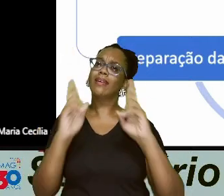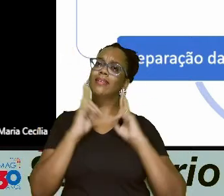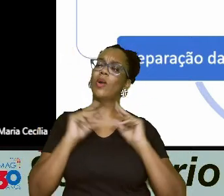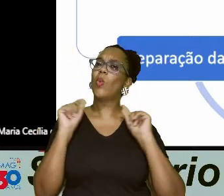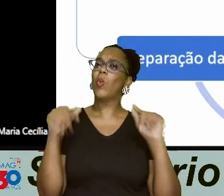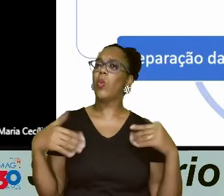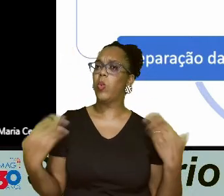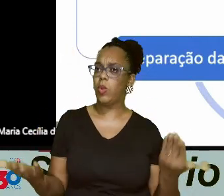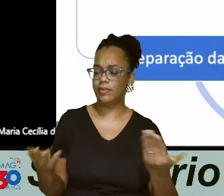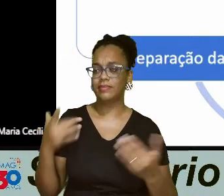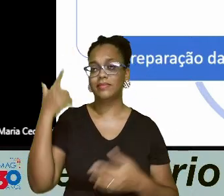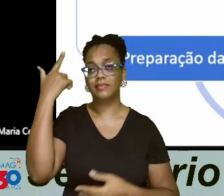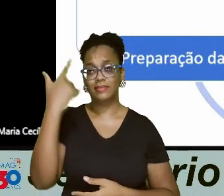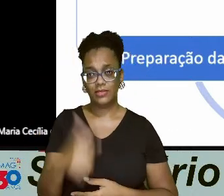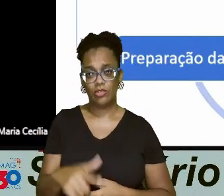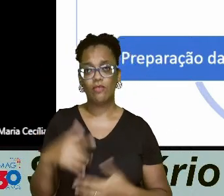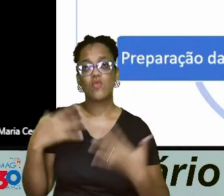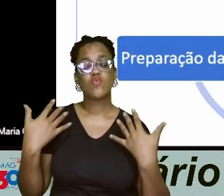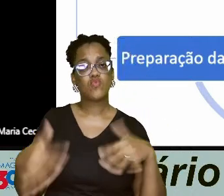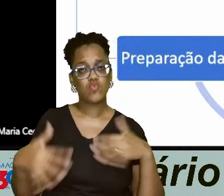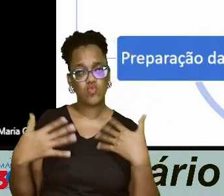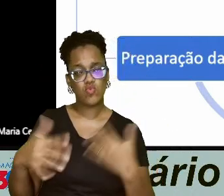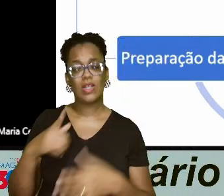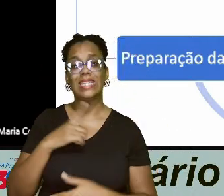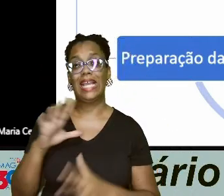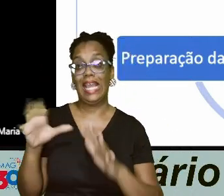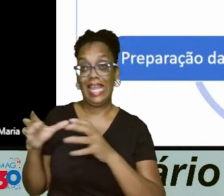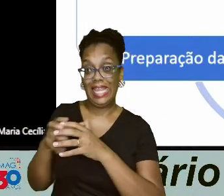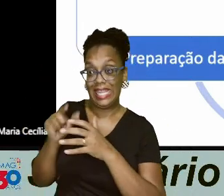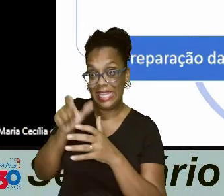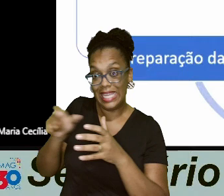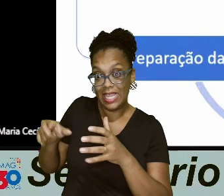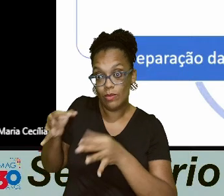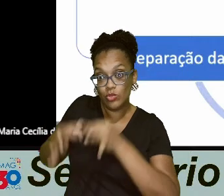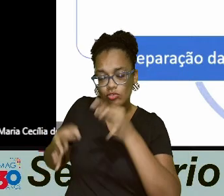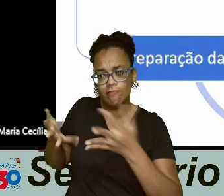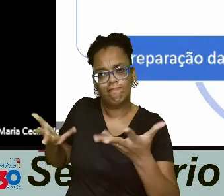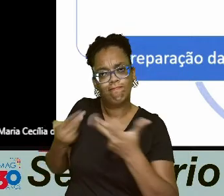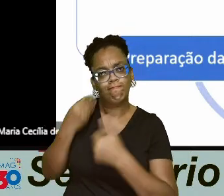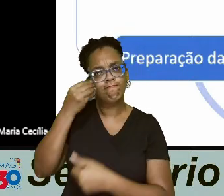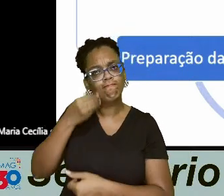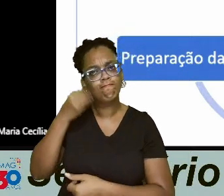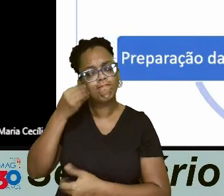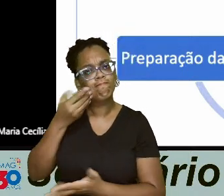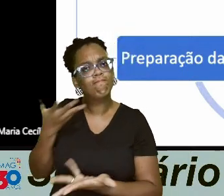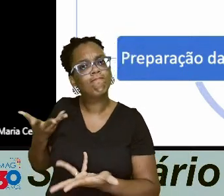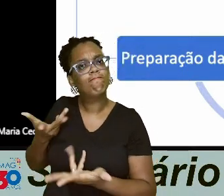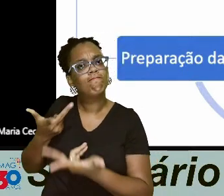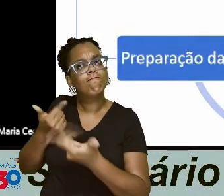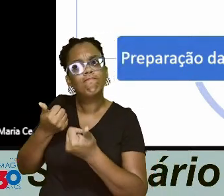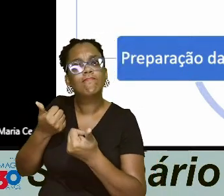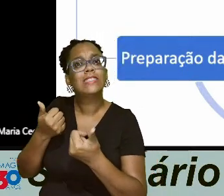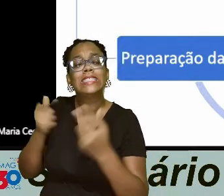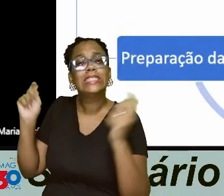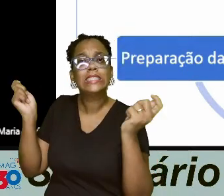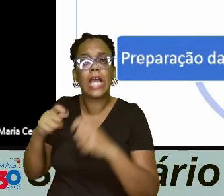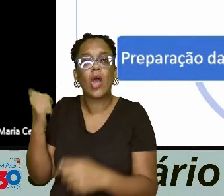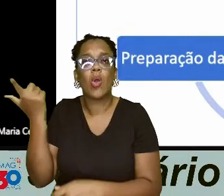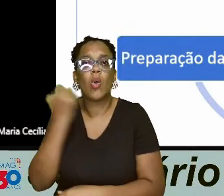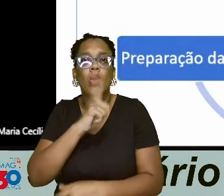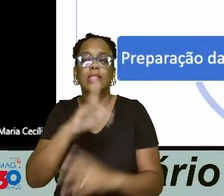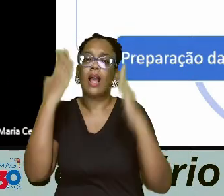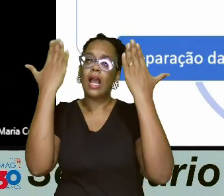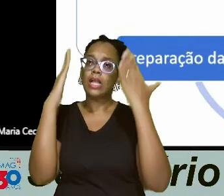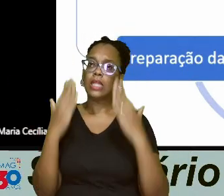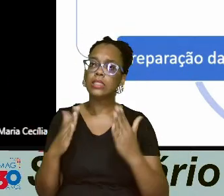mais um grande atributo de ter essa equipe com esses juízes extremamente experientes que conseguiram analisar e interpretar